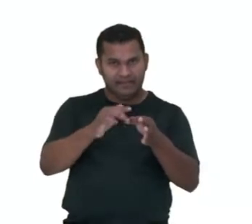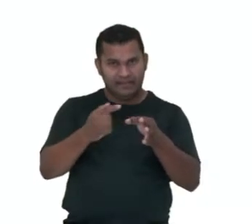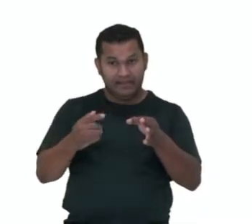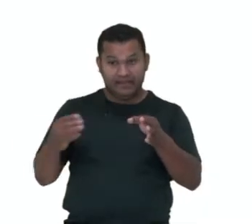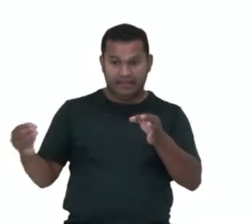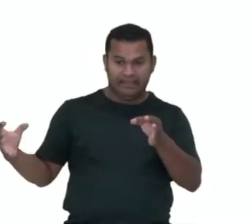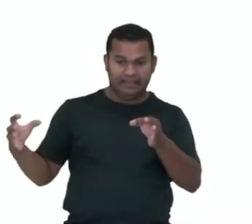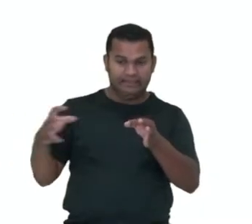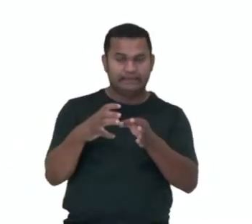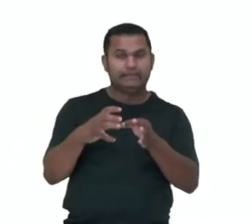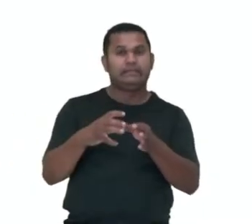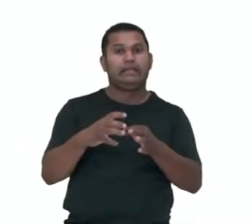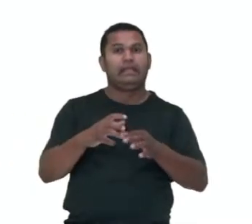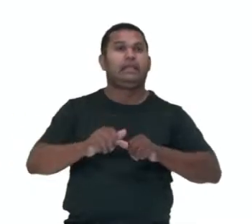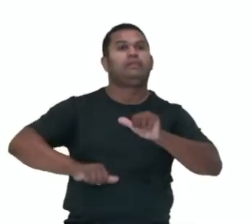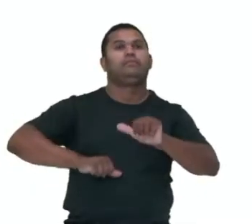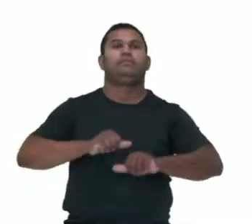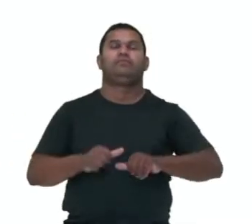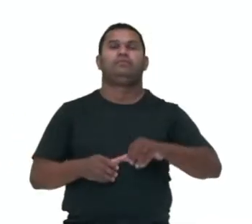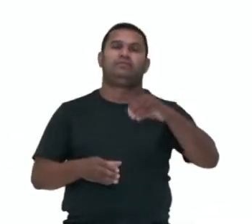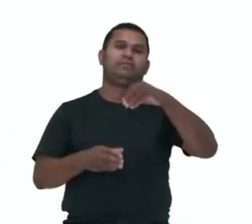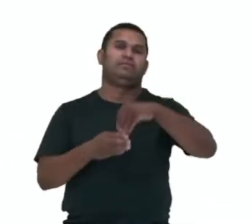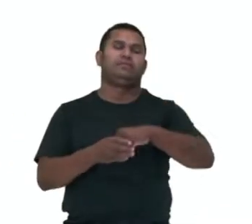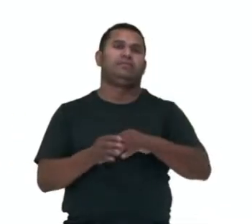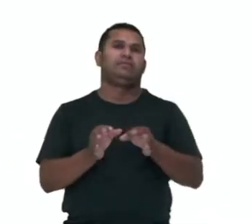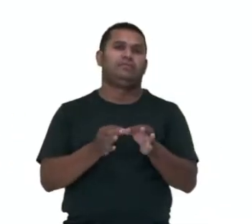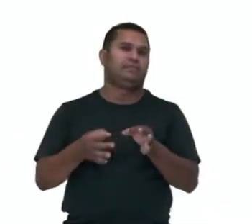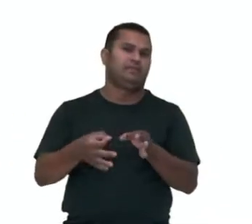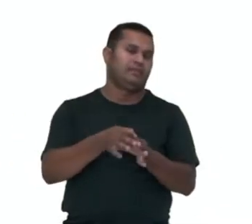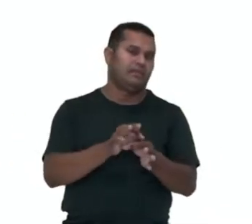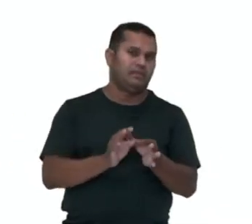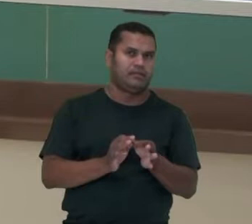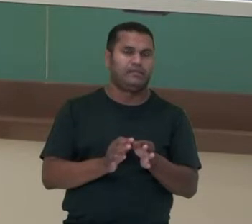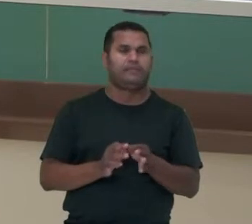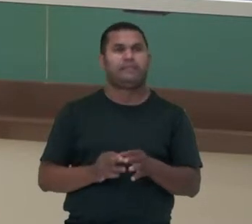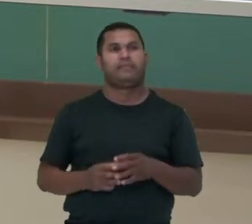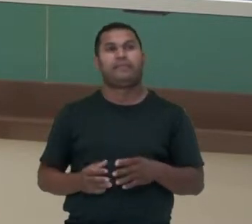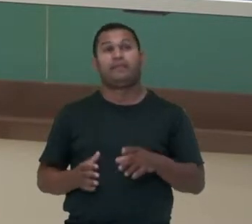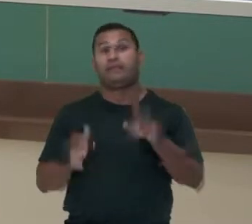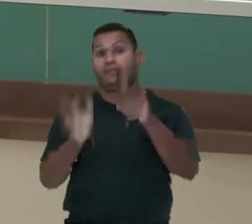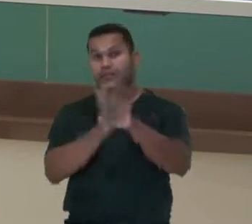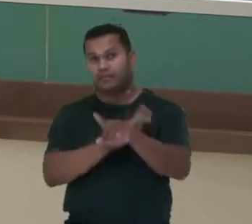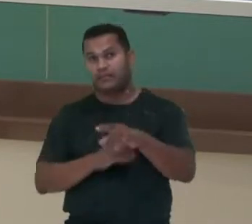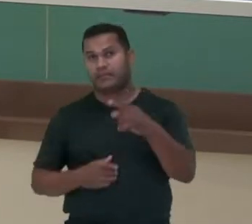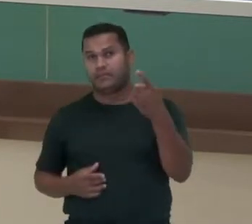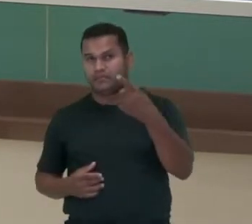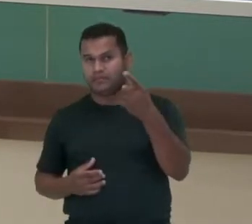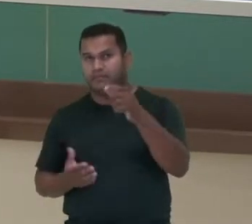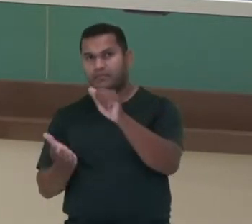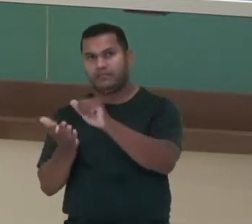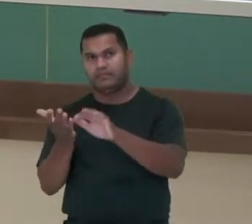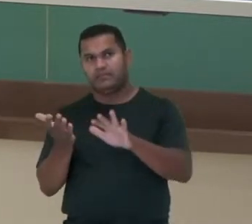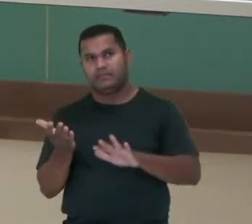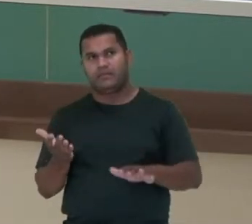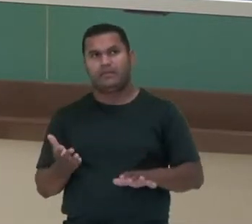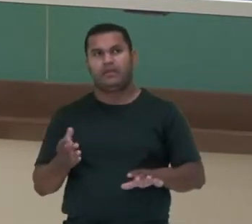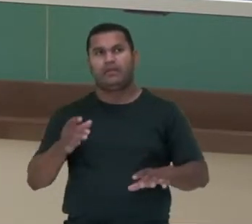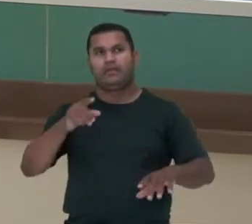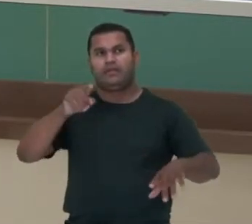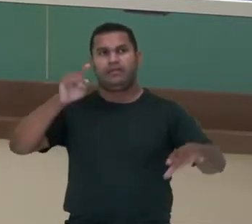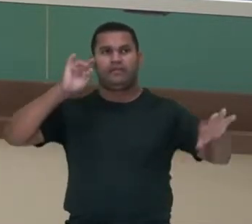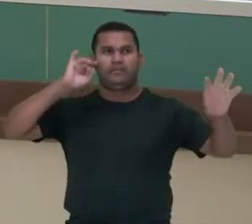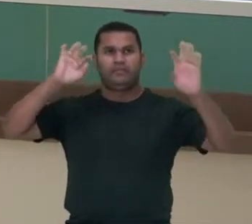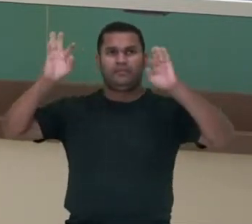afeta diretamente nesse caso. Vamos a uma primeira atividade ali, pessoal. A gente raciocinar um pouquinho mais, aprofundar isso aqui e